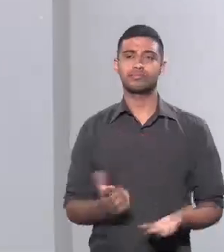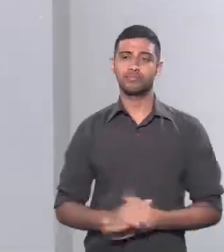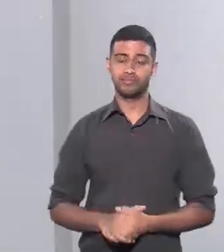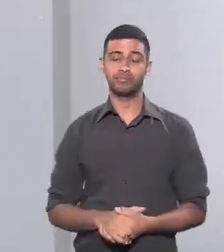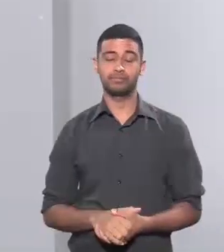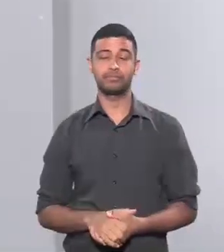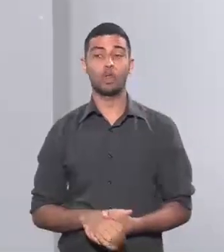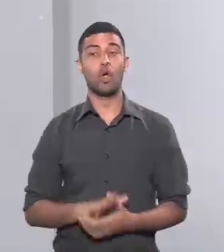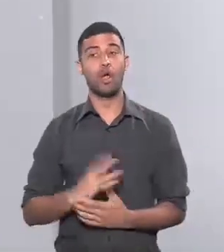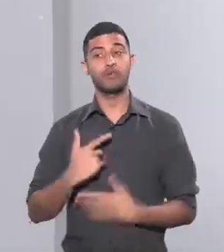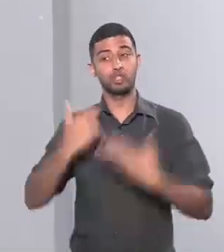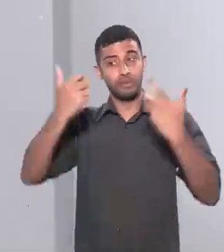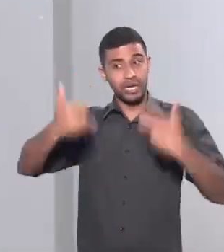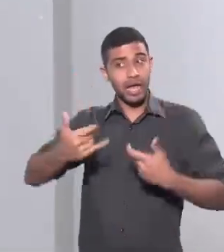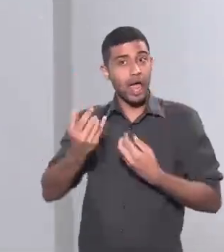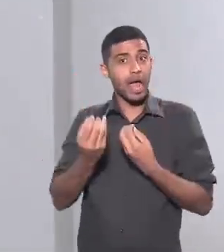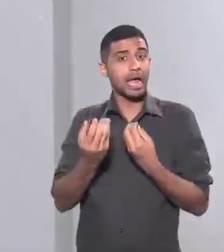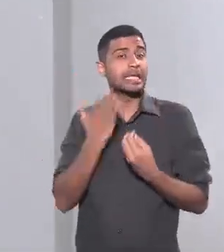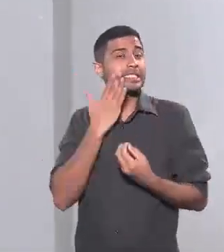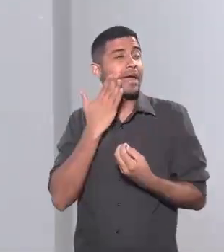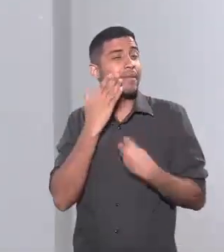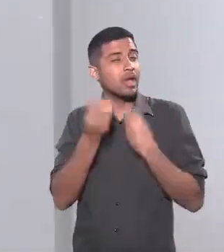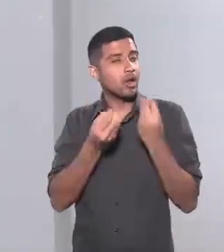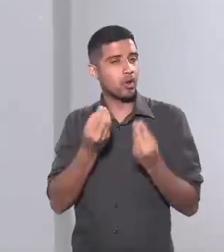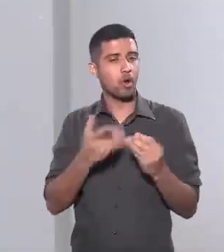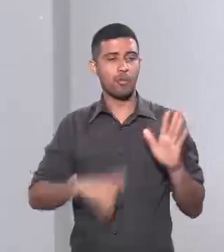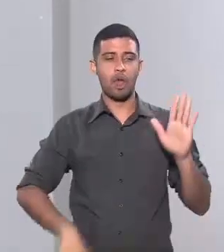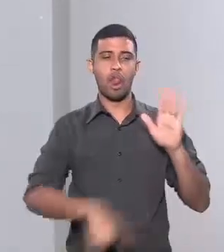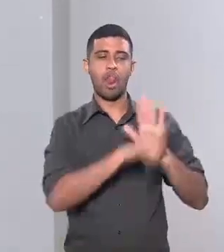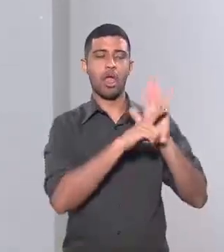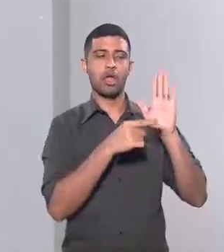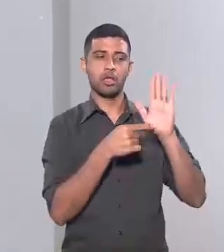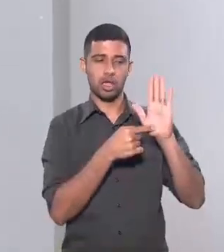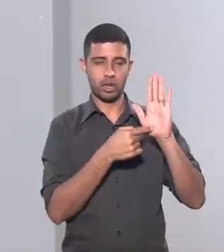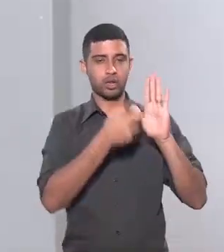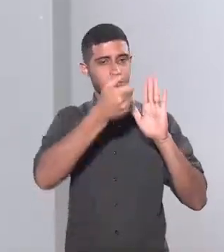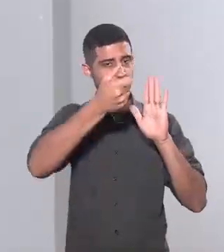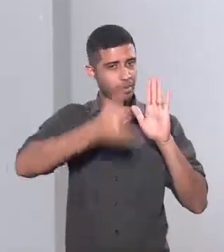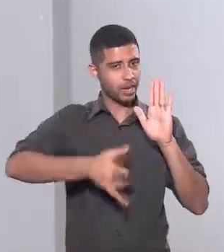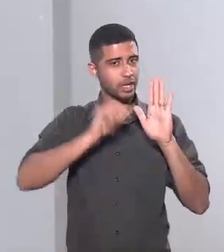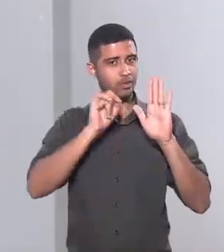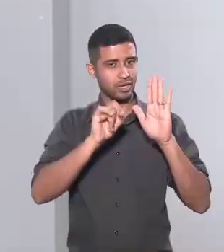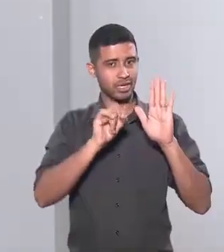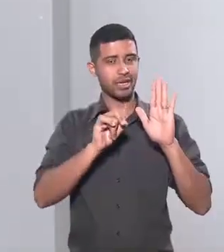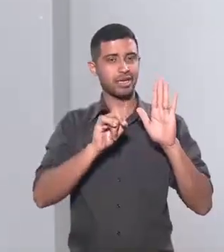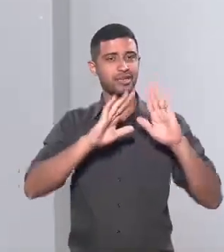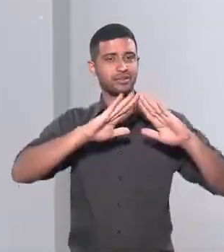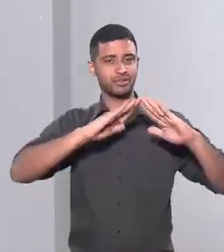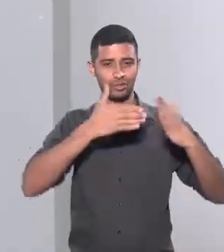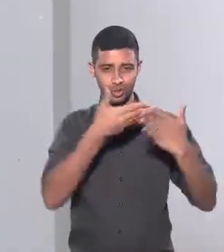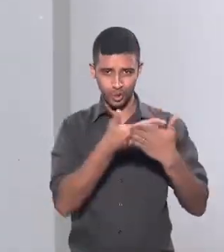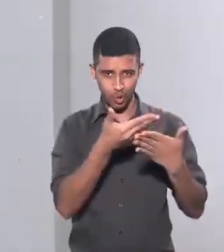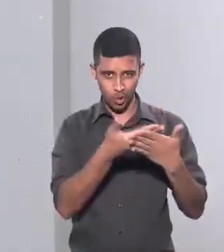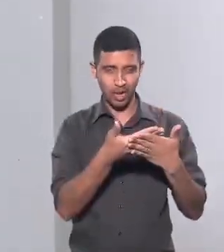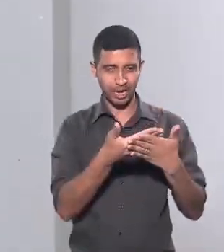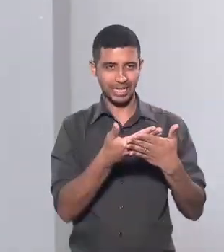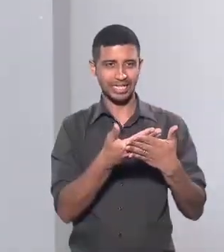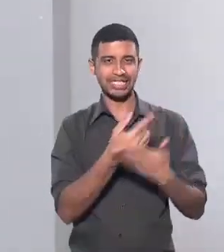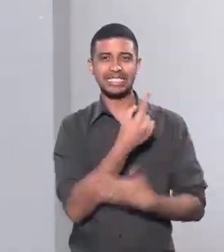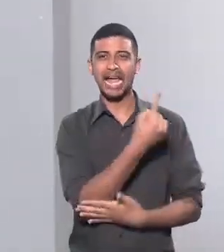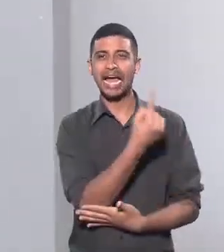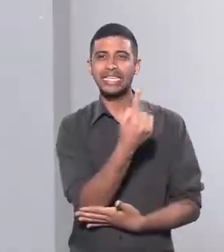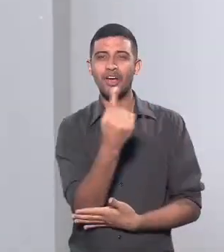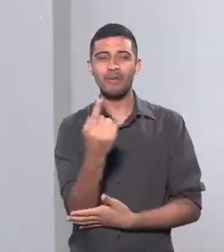como saber se a escola está cumprindo ou não isso? A lei determina que cada estabelecimento